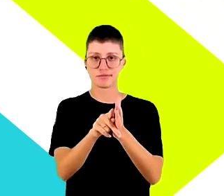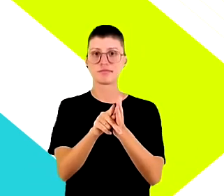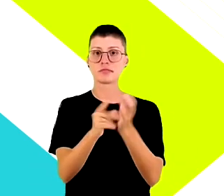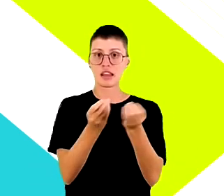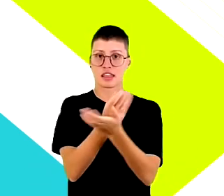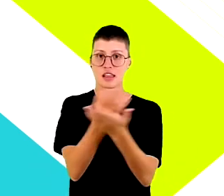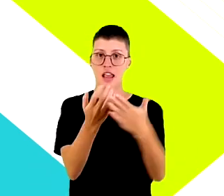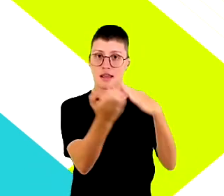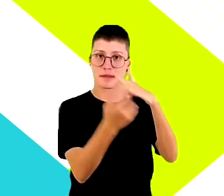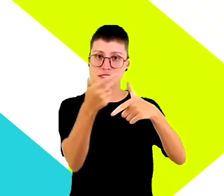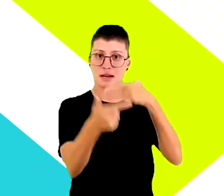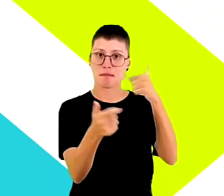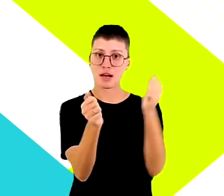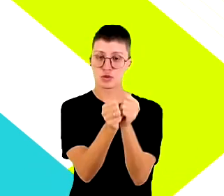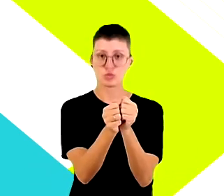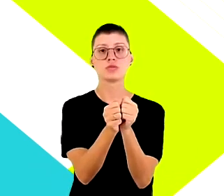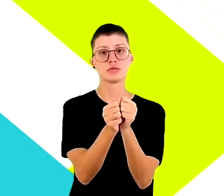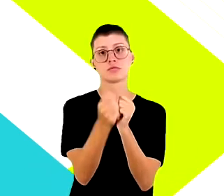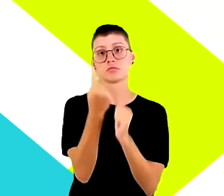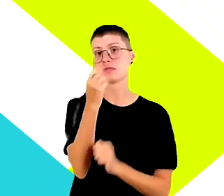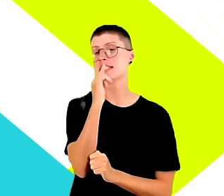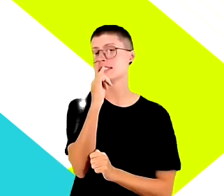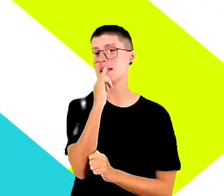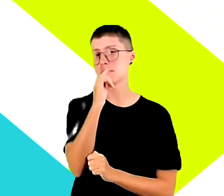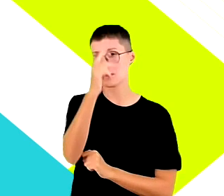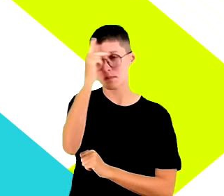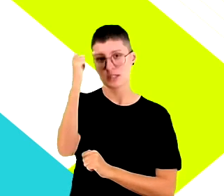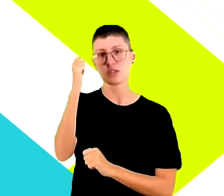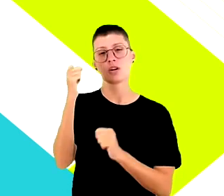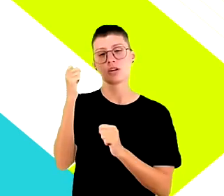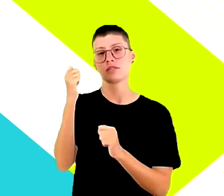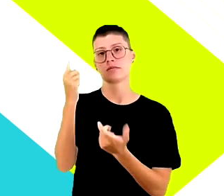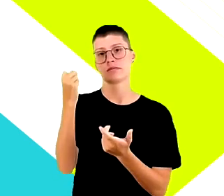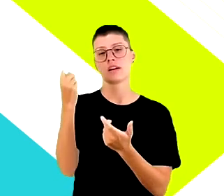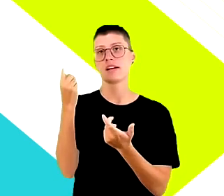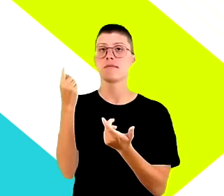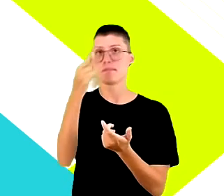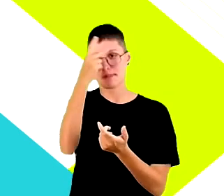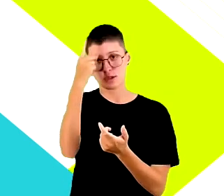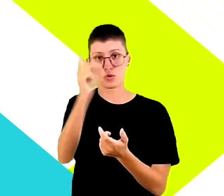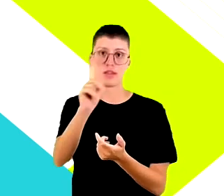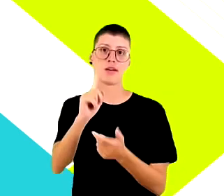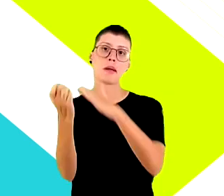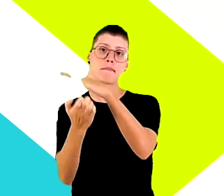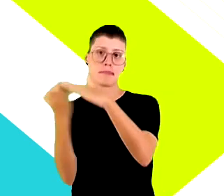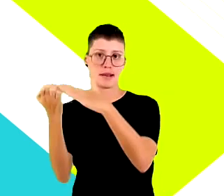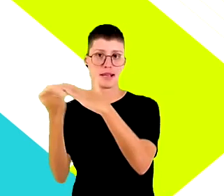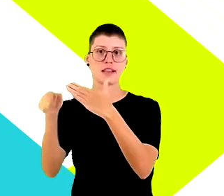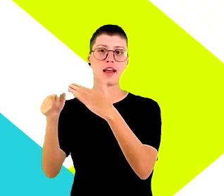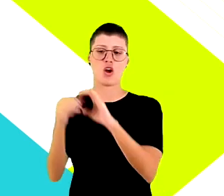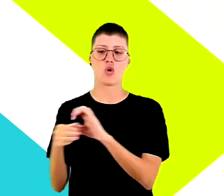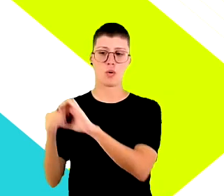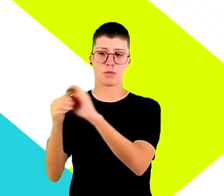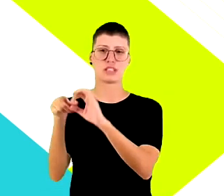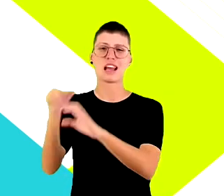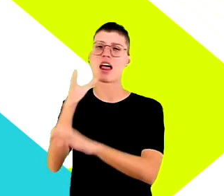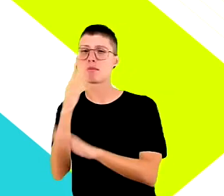gente. A gente pegou um caso de um cliente nosso, uma grande cooperativa, que ela demorava aí pelo menos 4 dias ou,